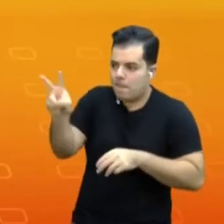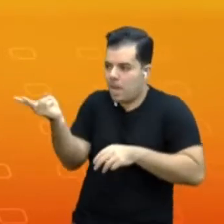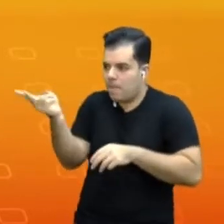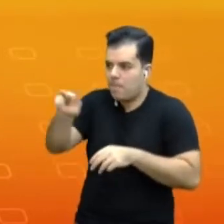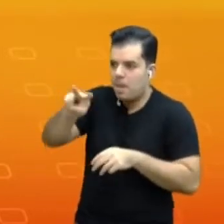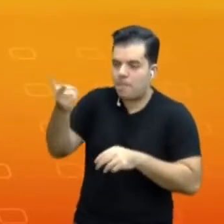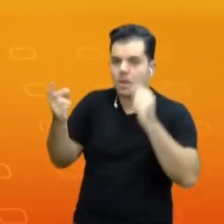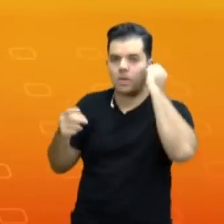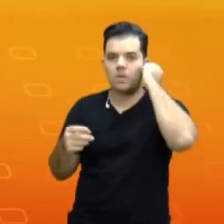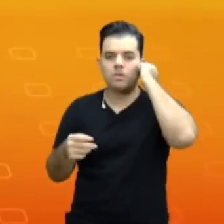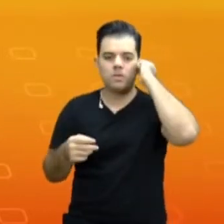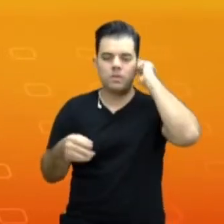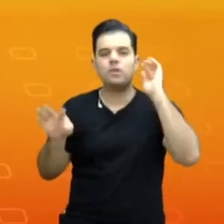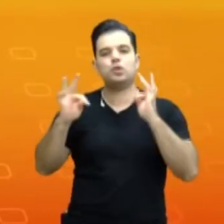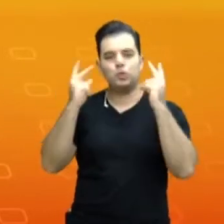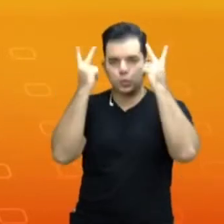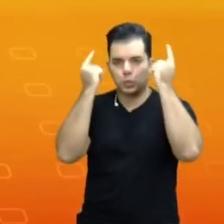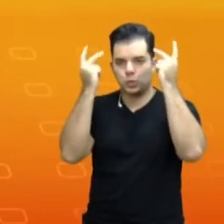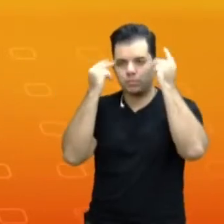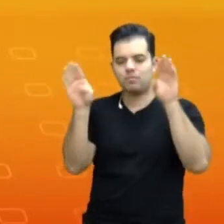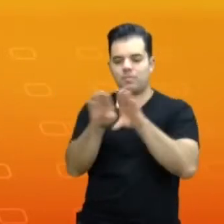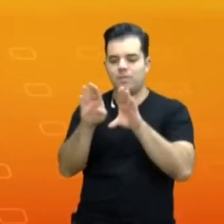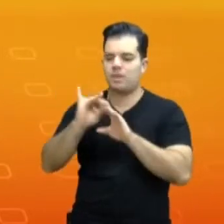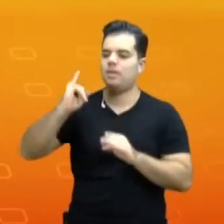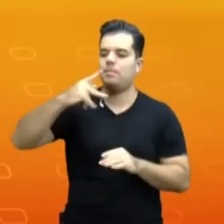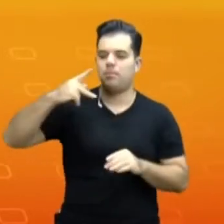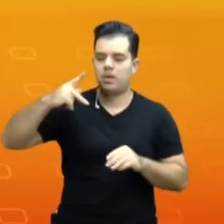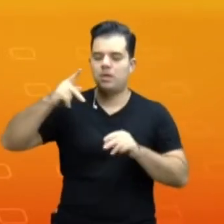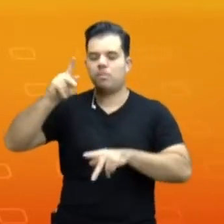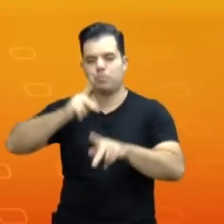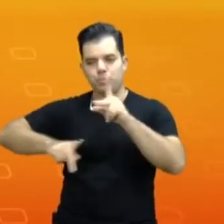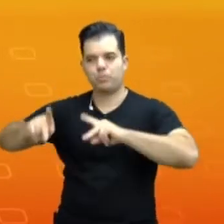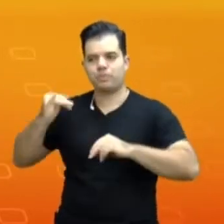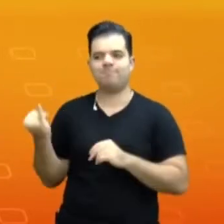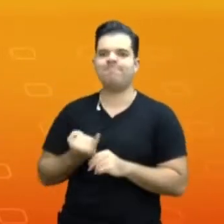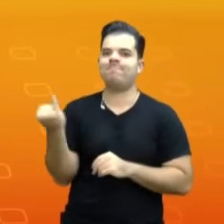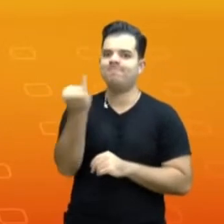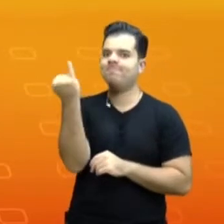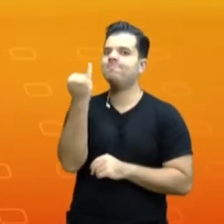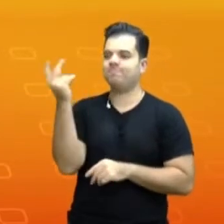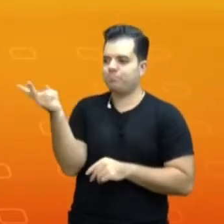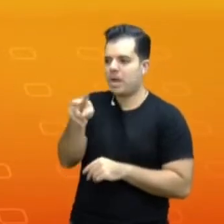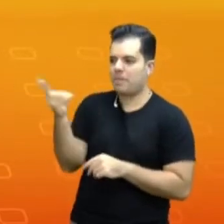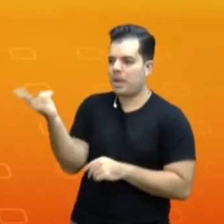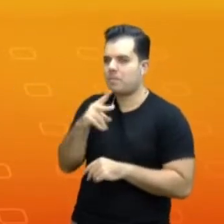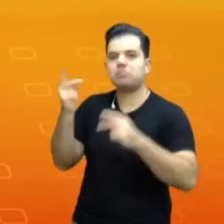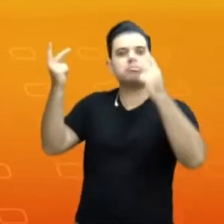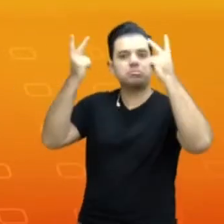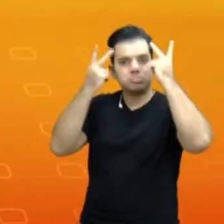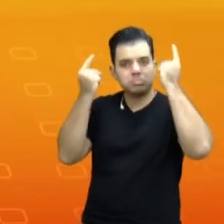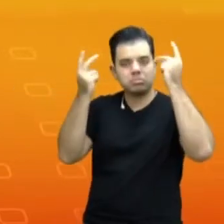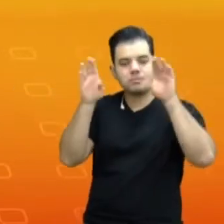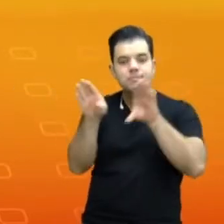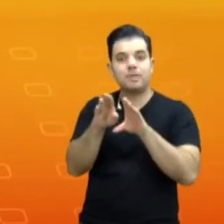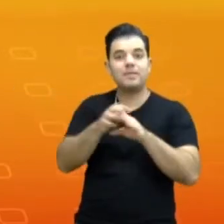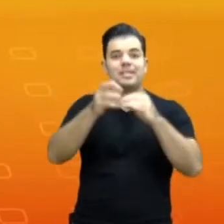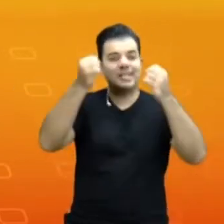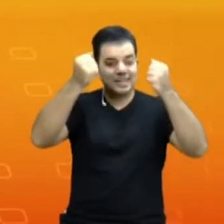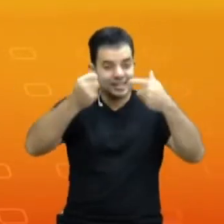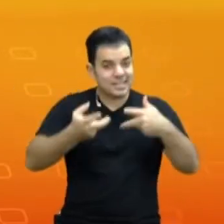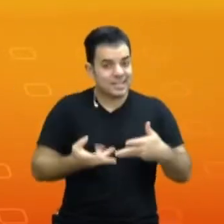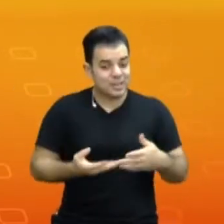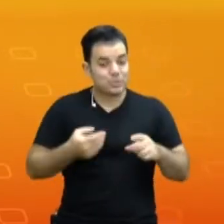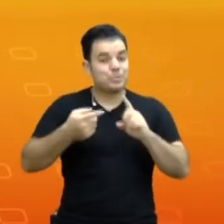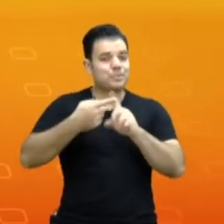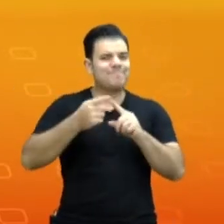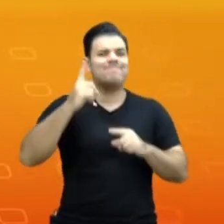eram oriundos em todos que estavam no IP público, né? Que isso foi importante para nós. E é importante salientar o desafio que foi